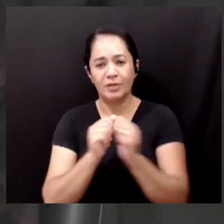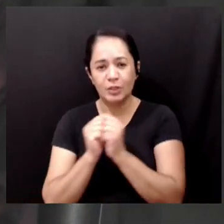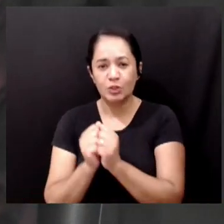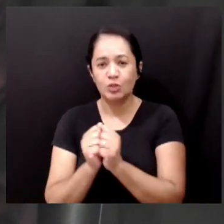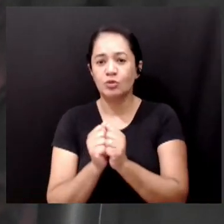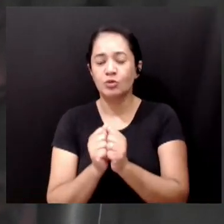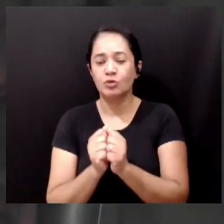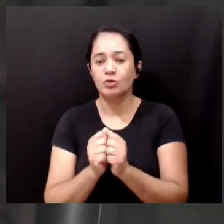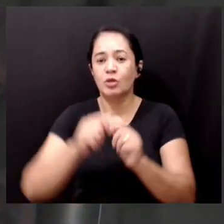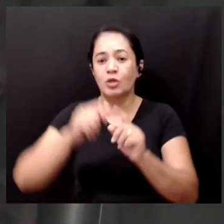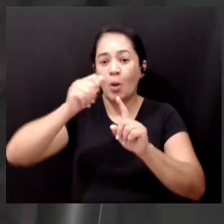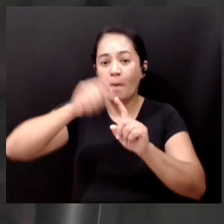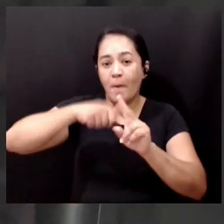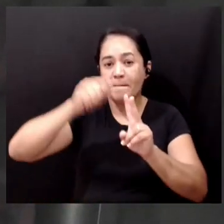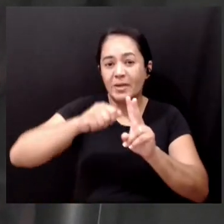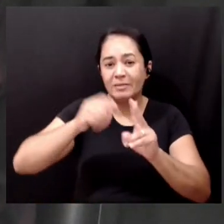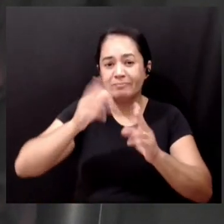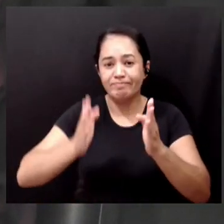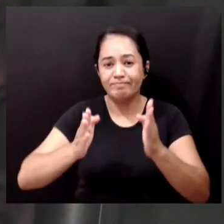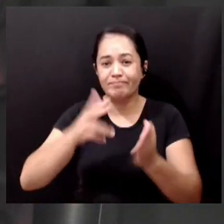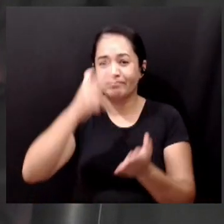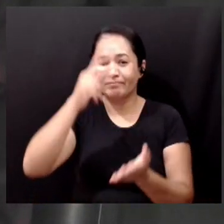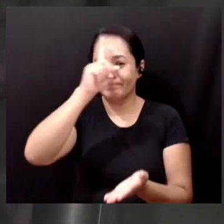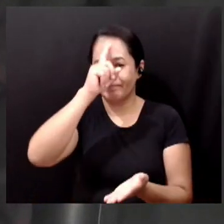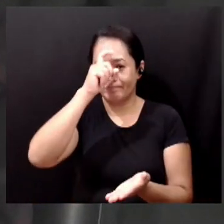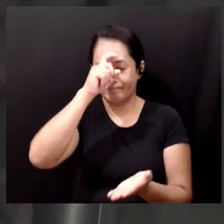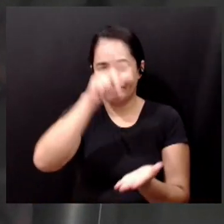internados. Nossa. Por conta disso.